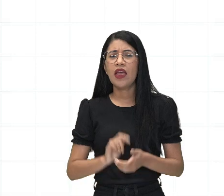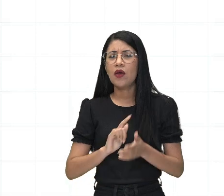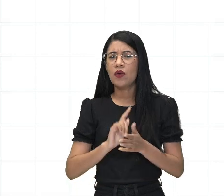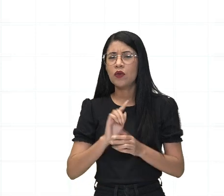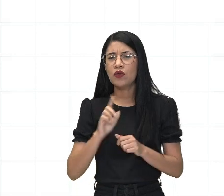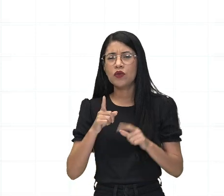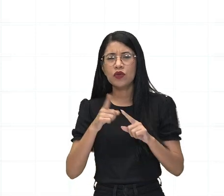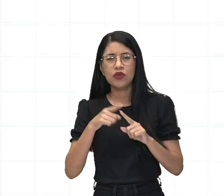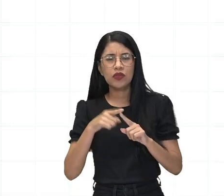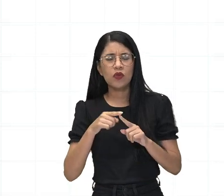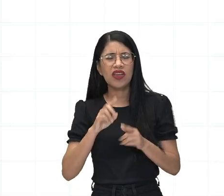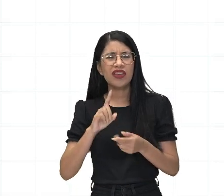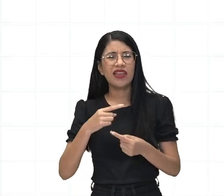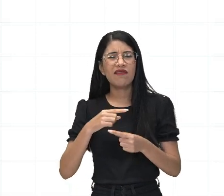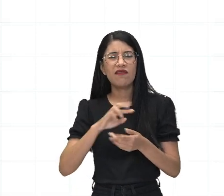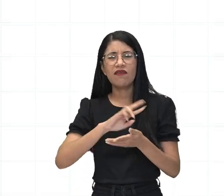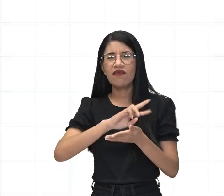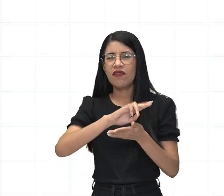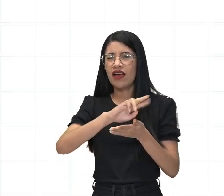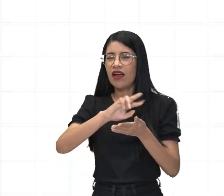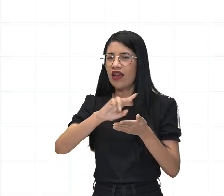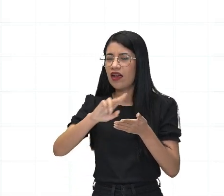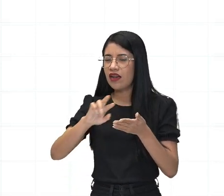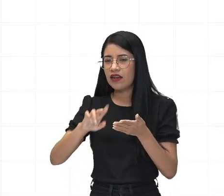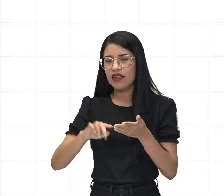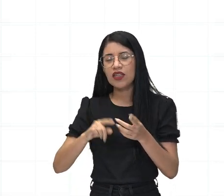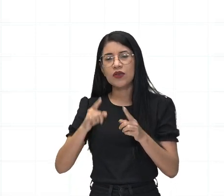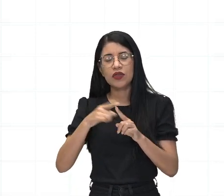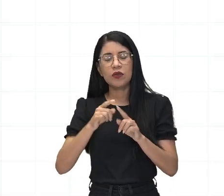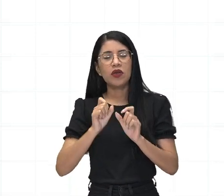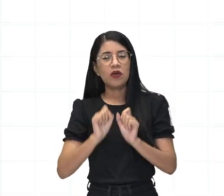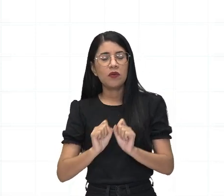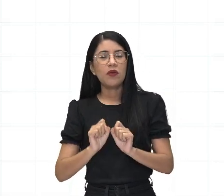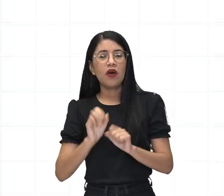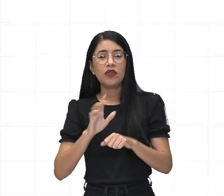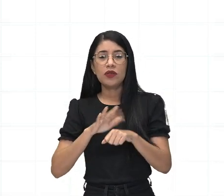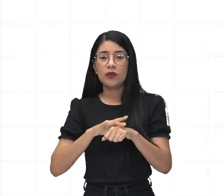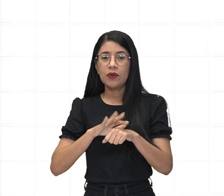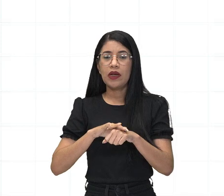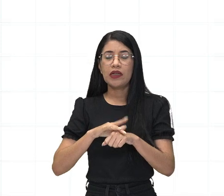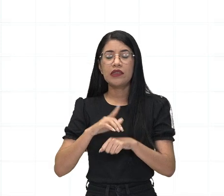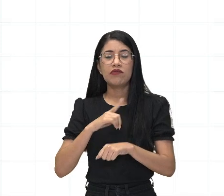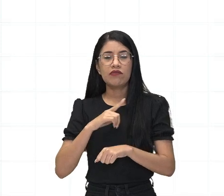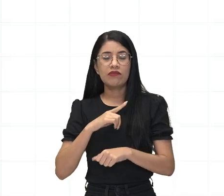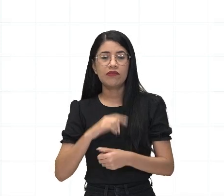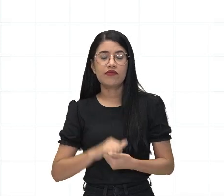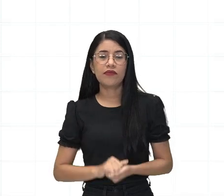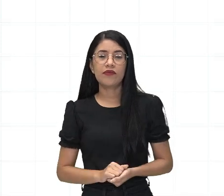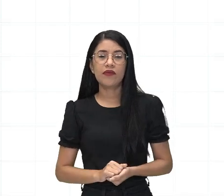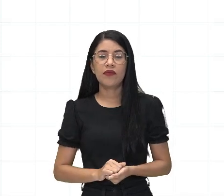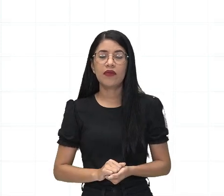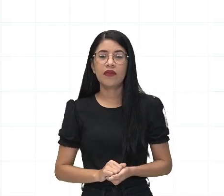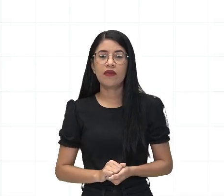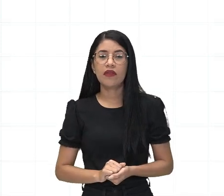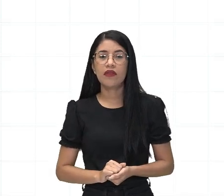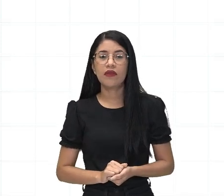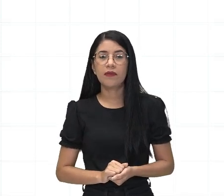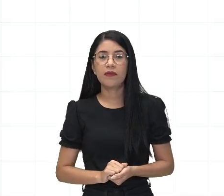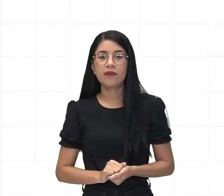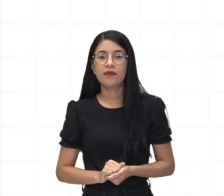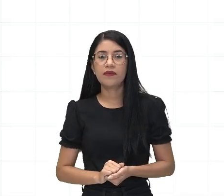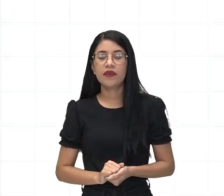porque são várias espécies de leptospira que podem causar a leptospirose. E aí nós temos